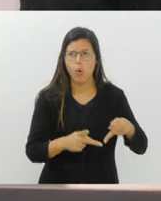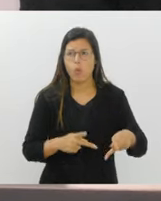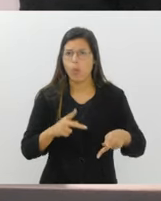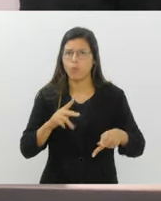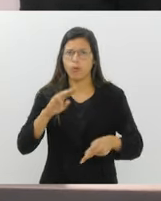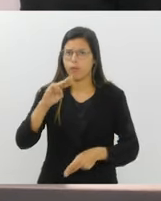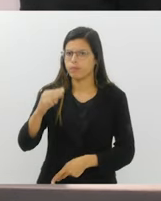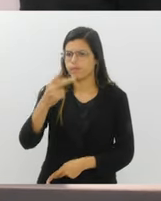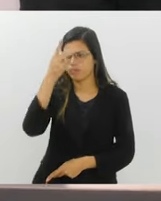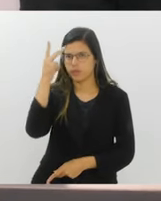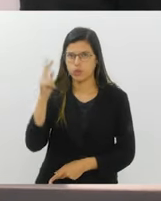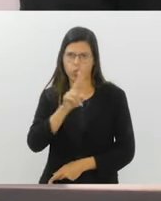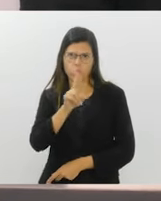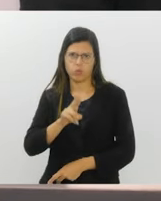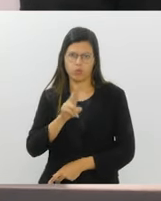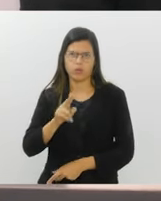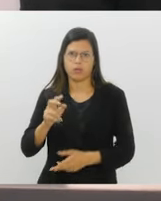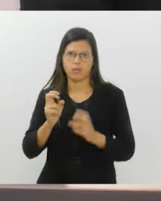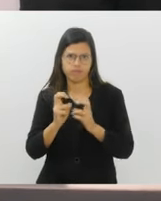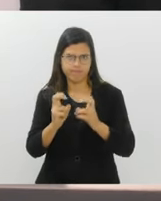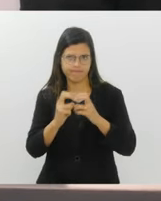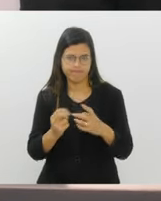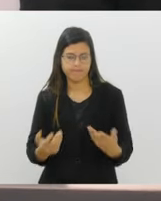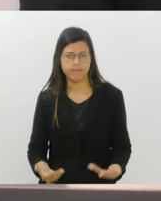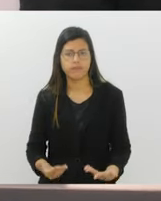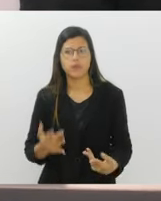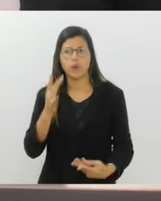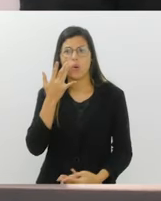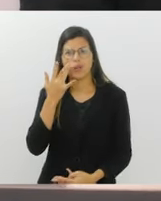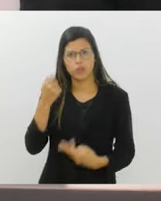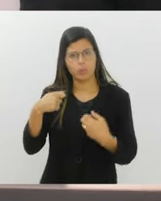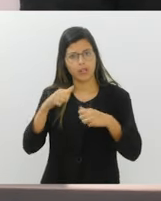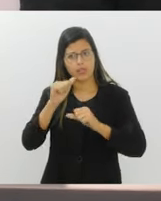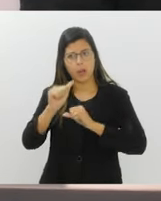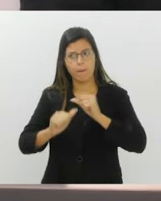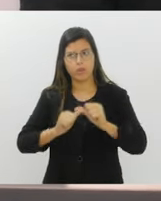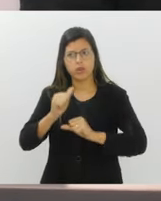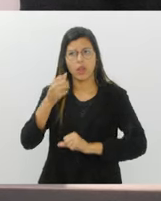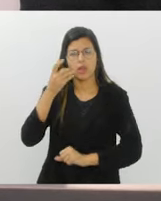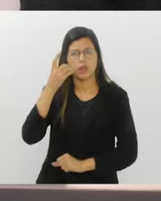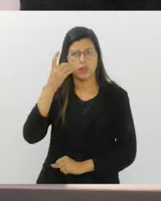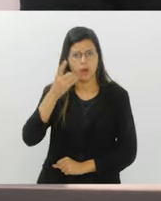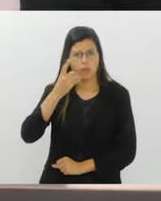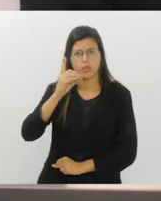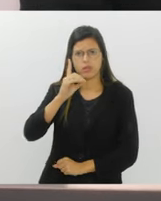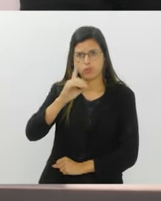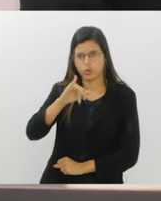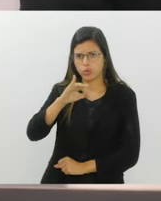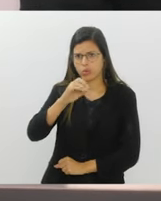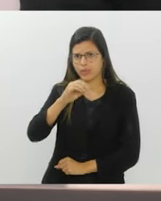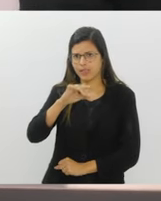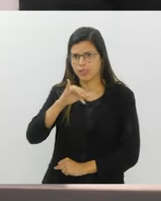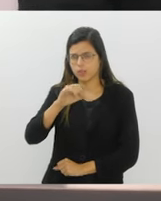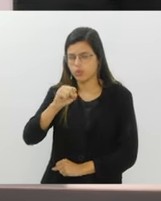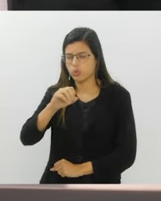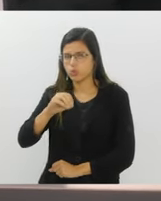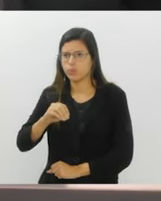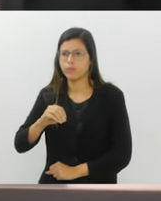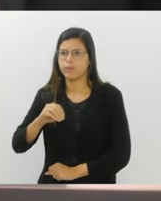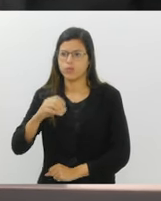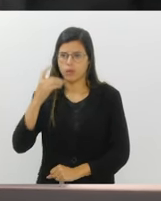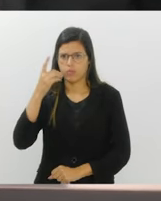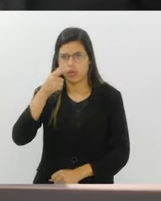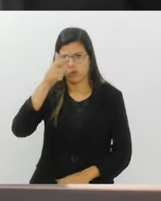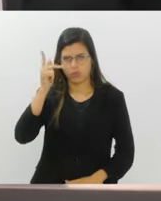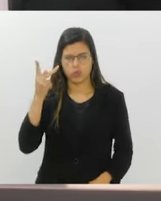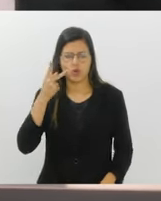que usam aquele transporte. Porque, ao mesmo tempo que eu acho que tem que mudar, deputado Dionísio, como o deputado Luiz